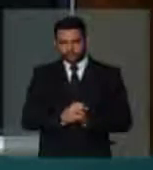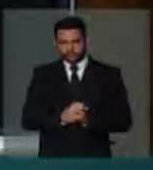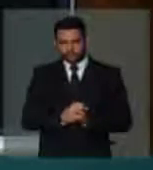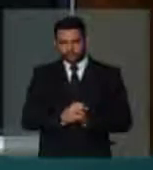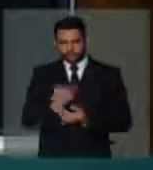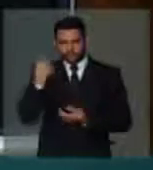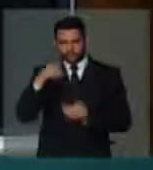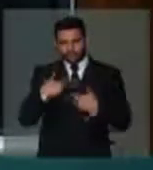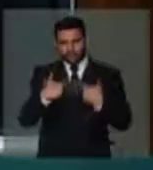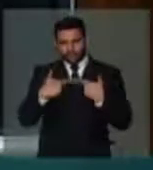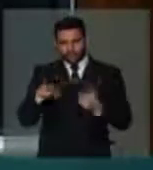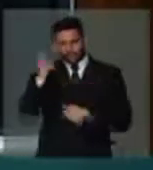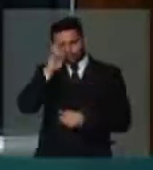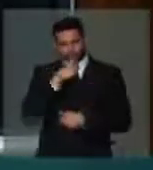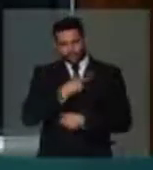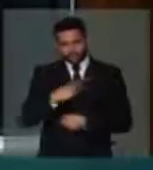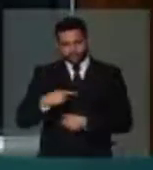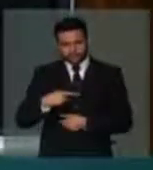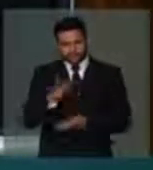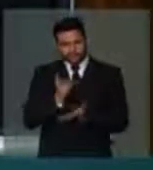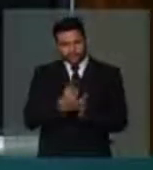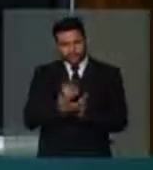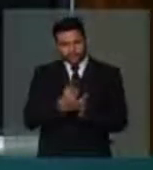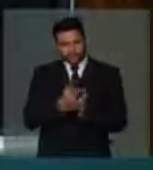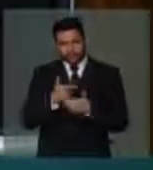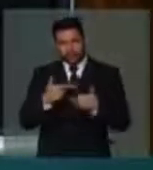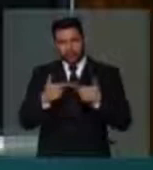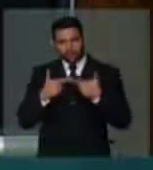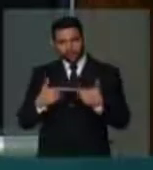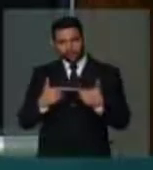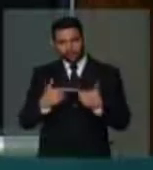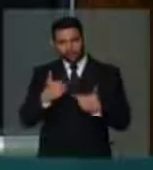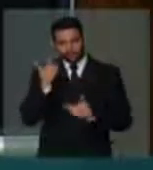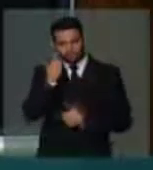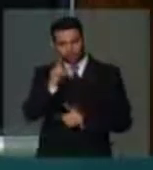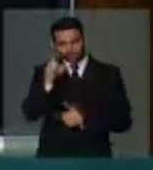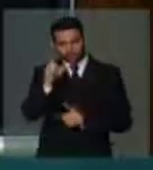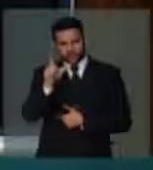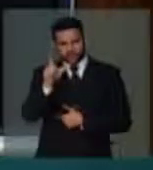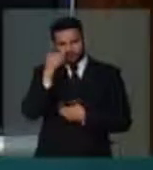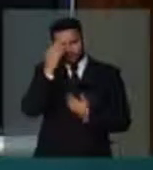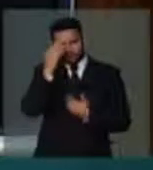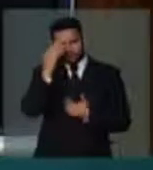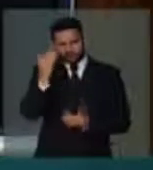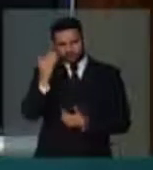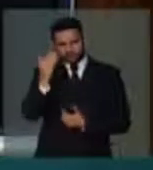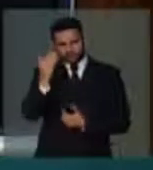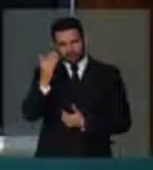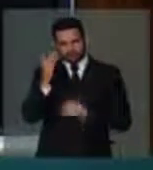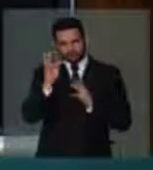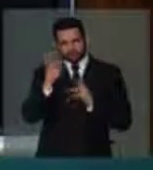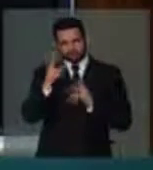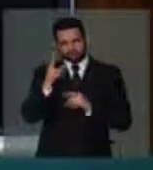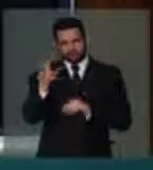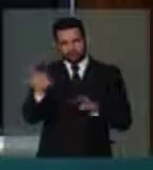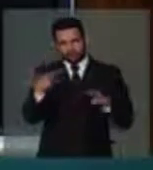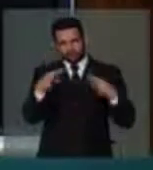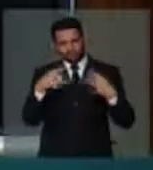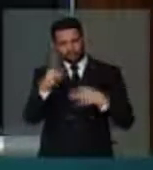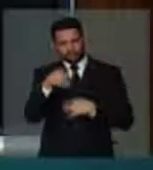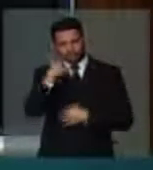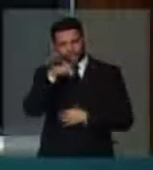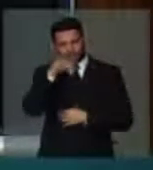A sua luta, senhor presidente, seja uma luta vitoriosa. Agradeço a atenção de Vossa